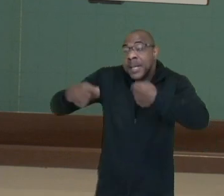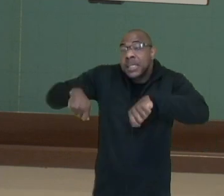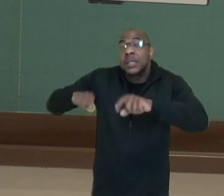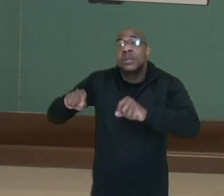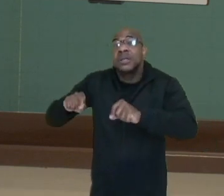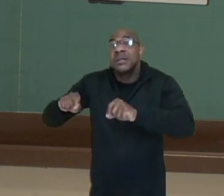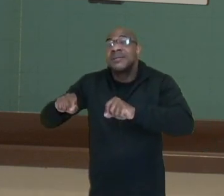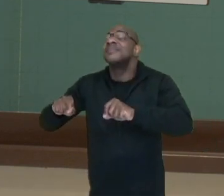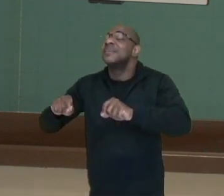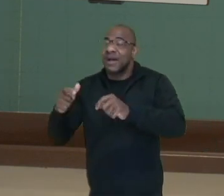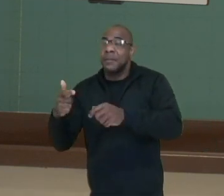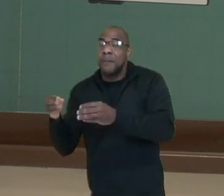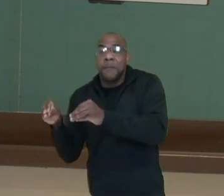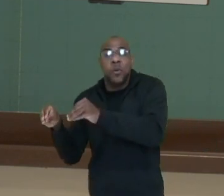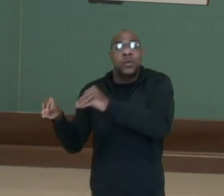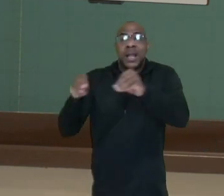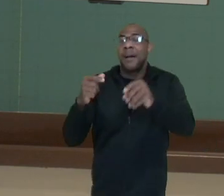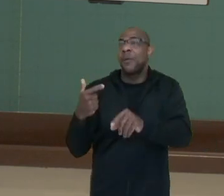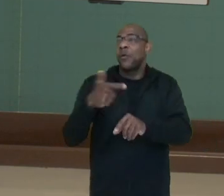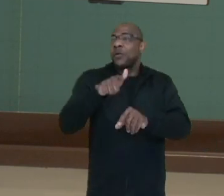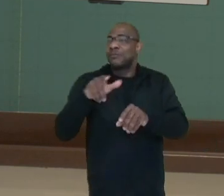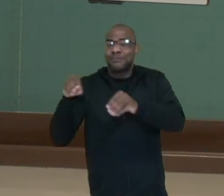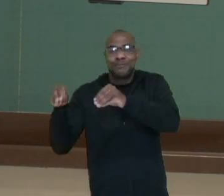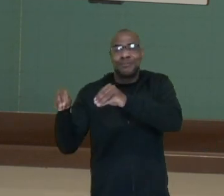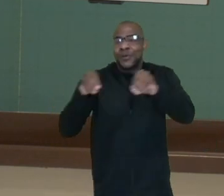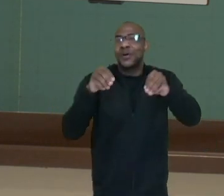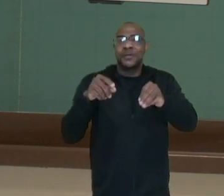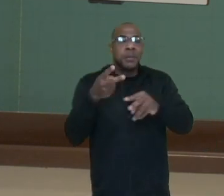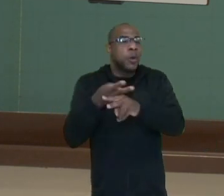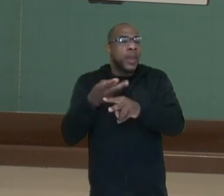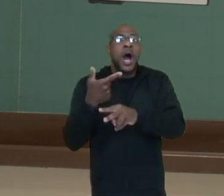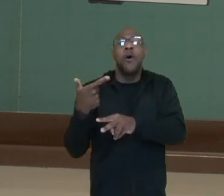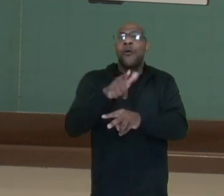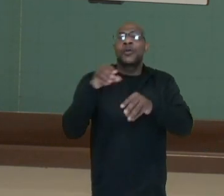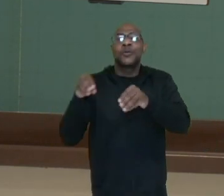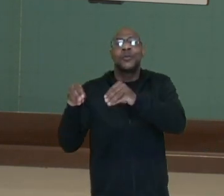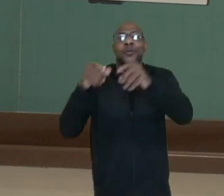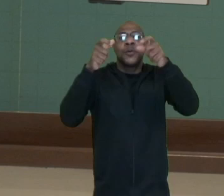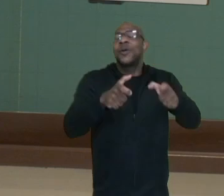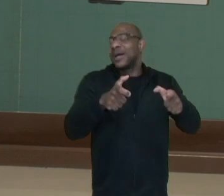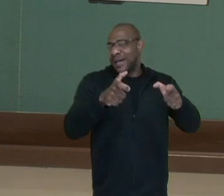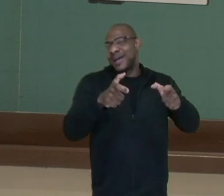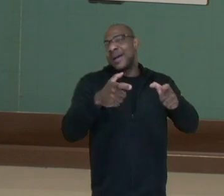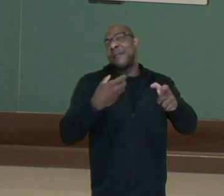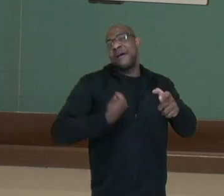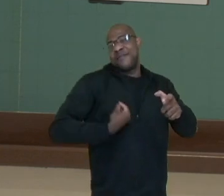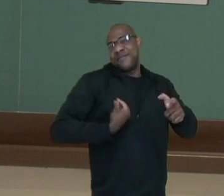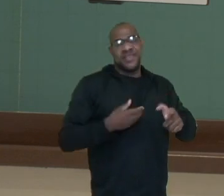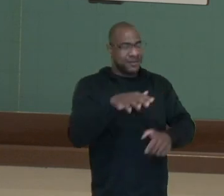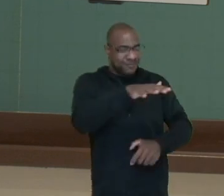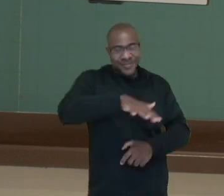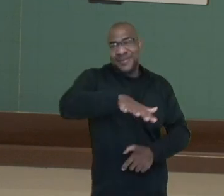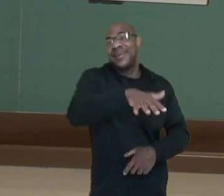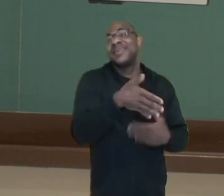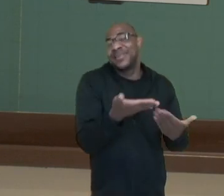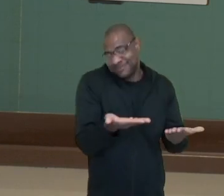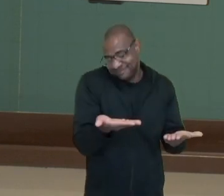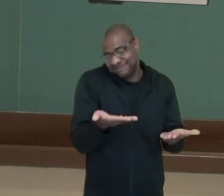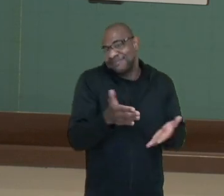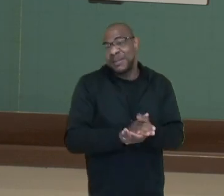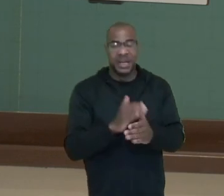se readaptar em outros locais, procurar um outro habitat para então sobreviver, né?